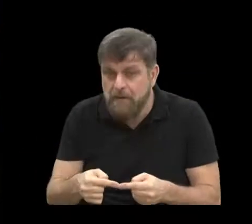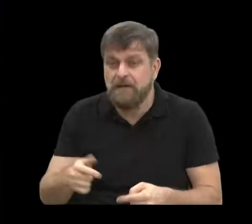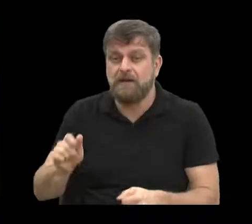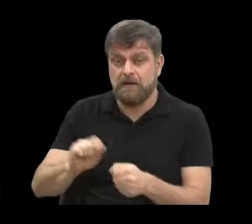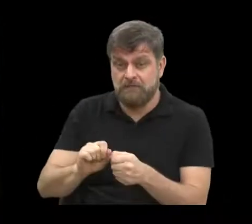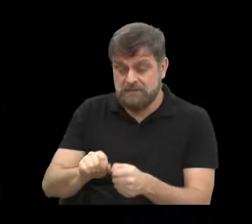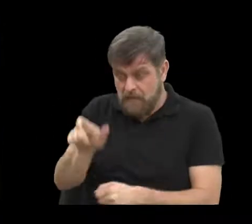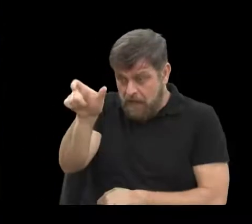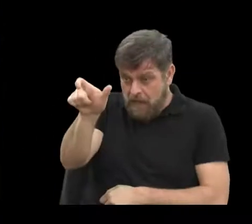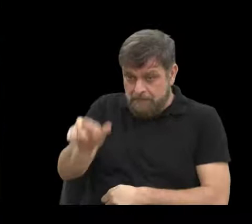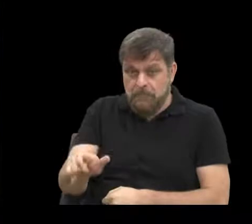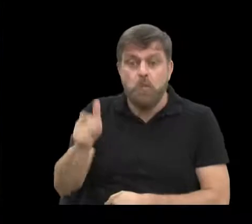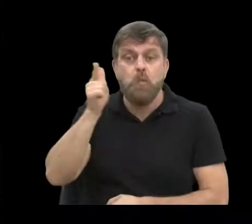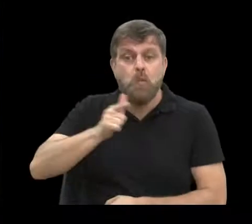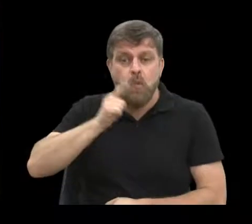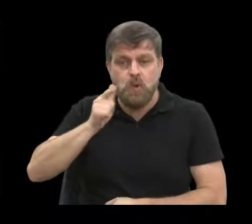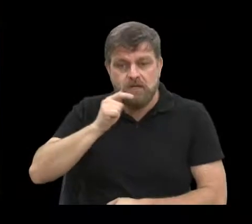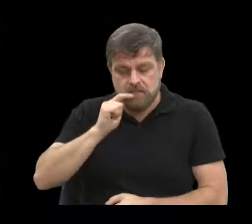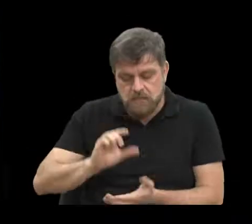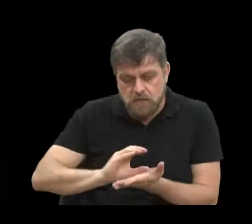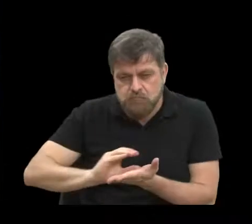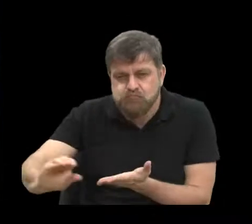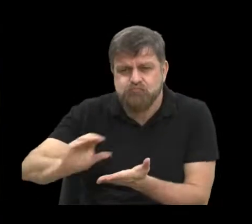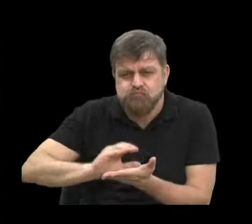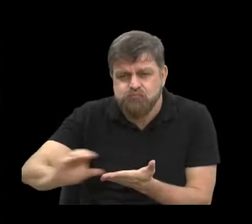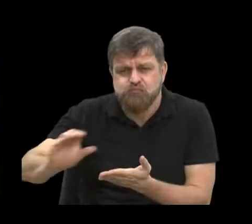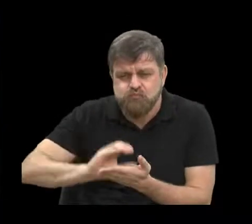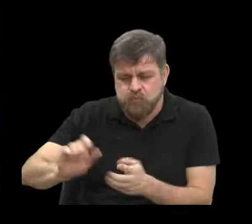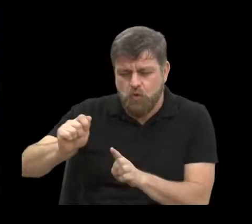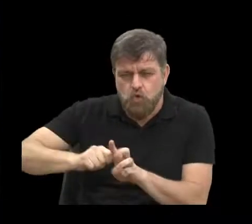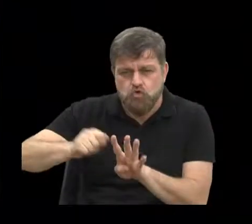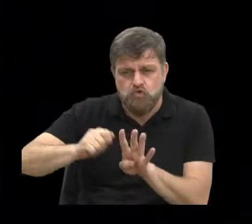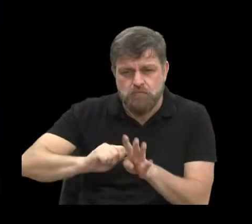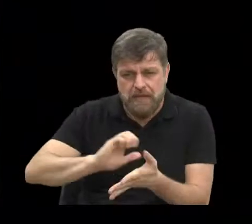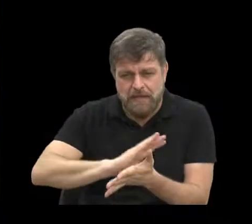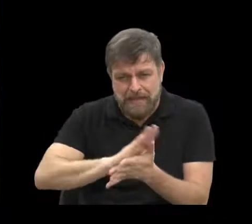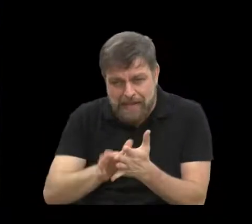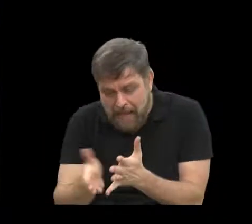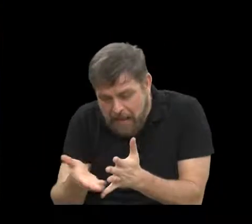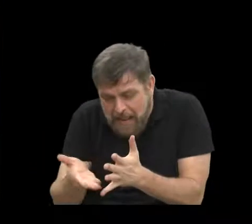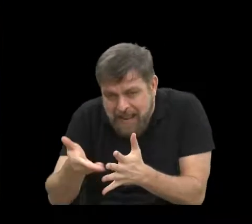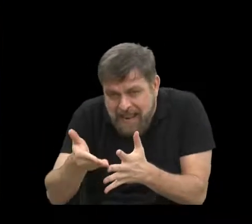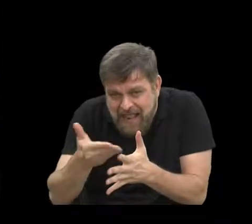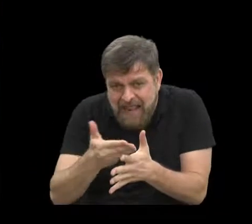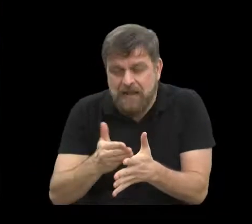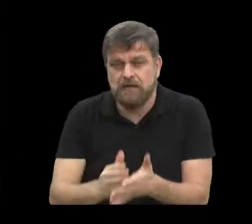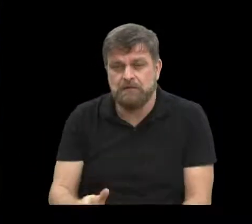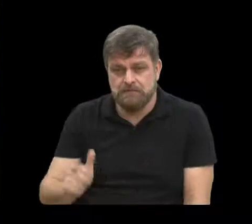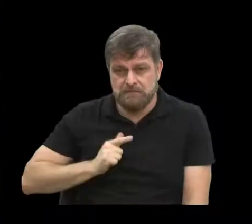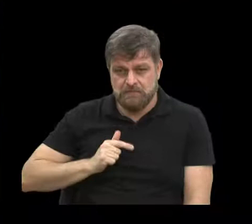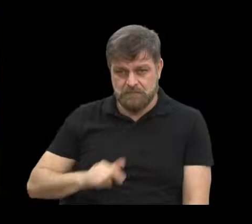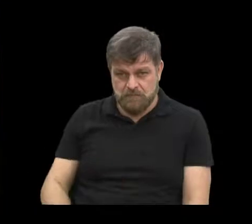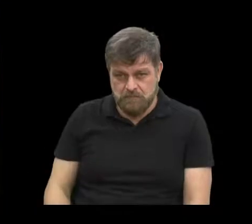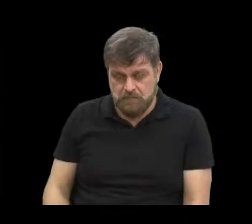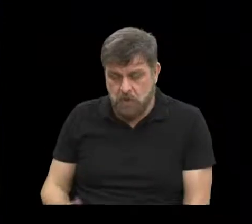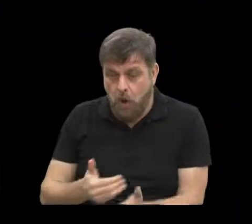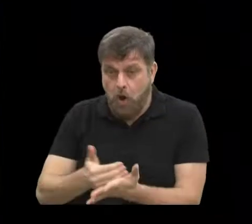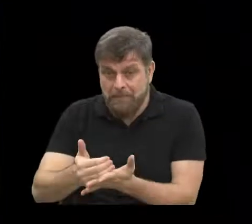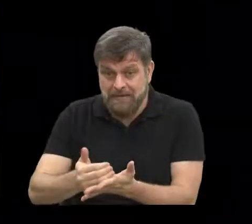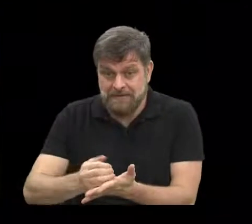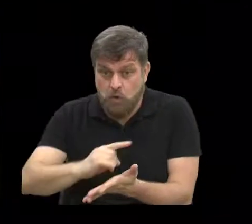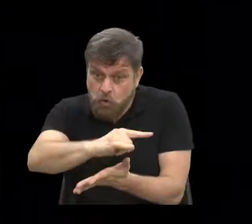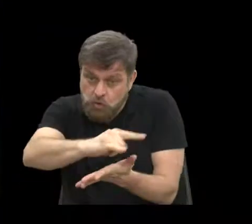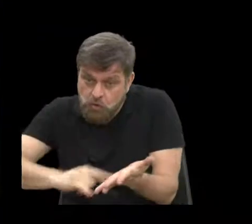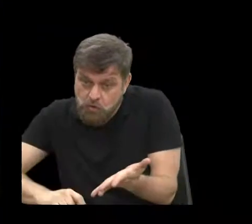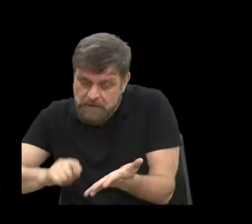manutenção deste benefício, né? Então, todas as etapas de operacionalização, elas envolvem desde o requerimento,